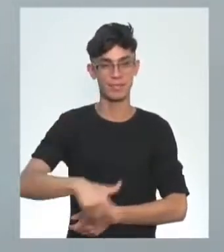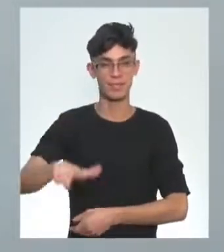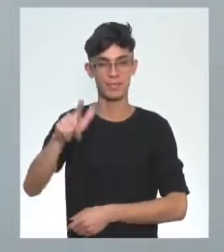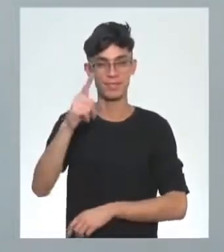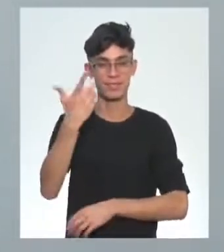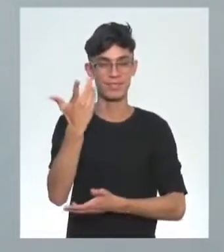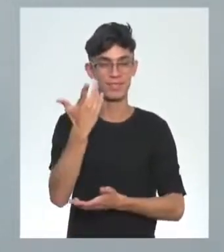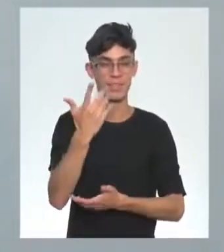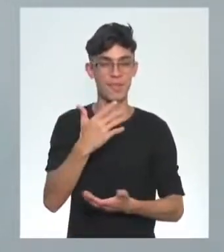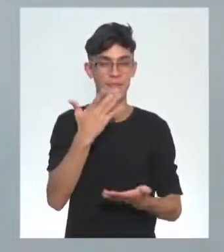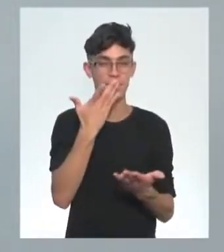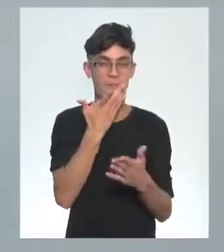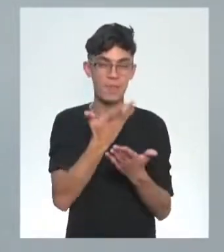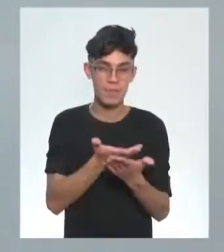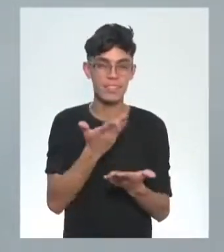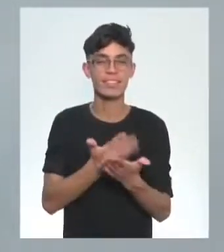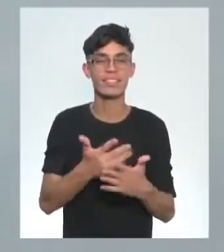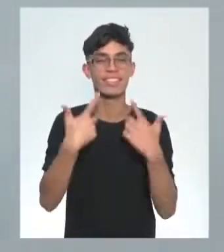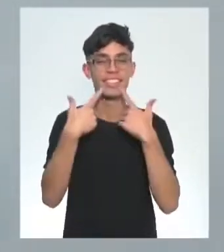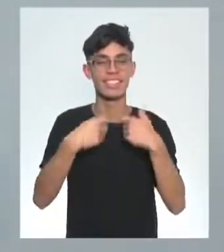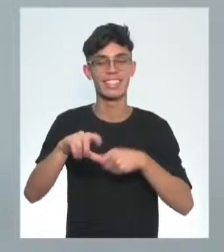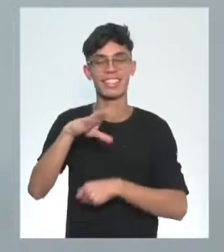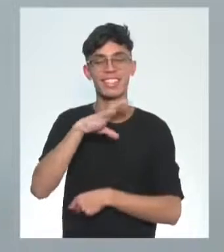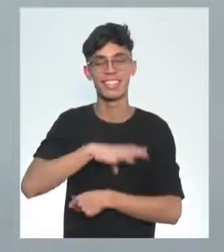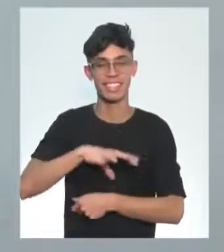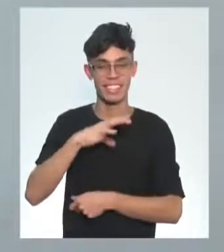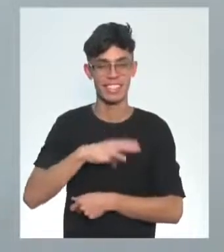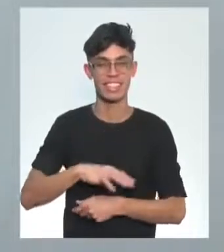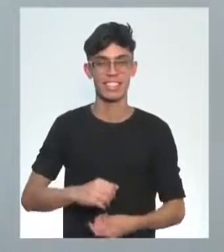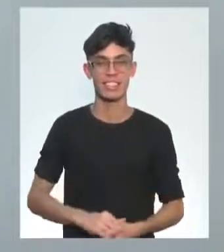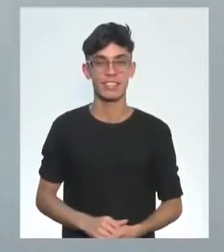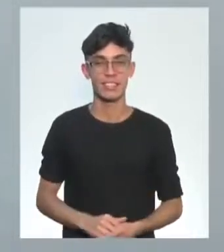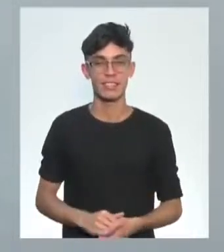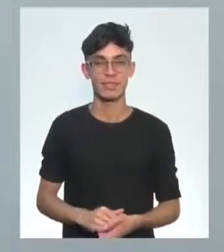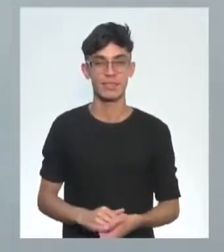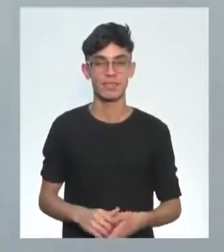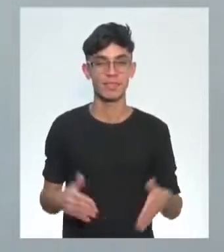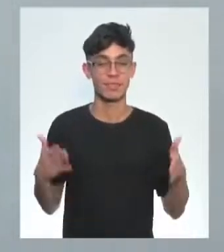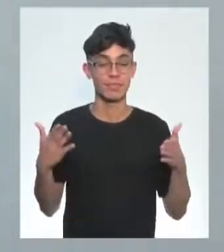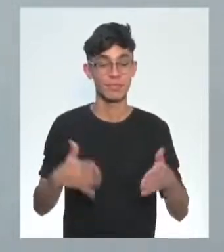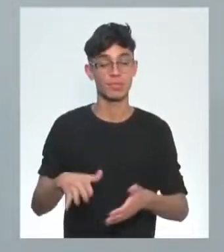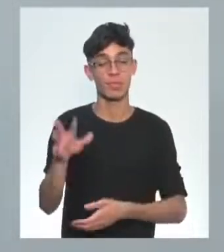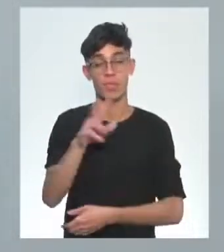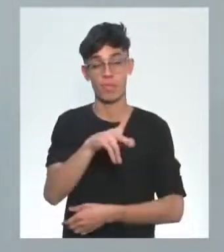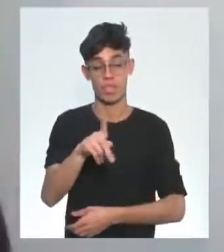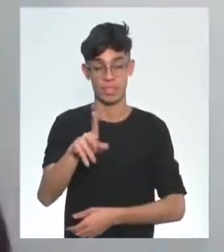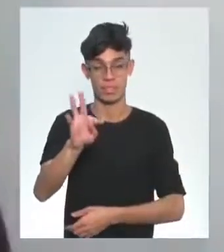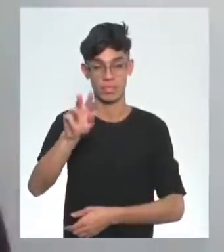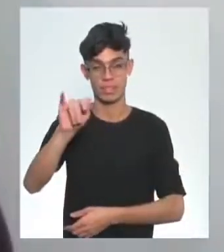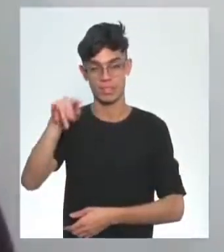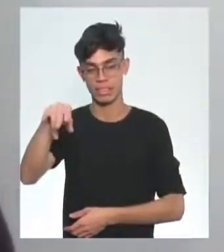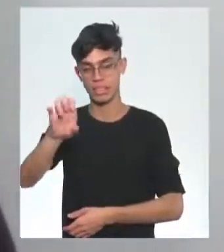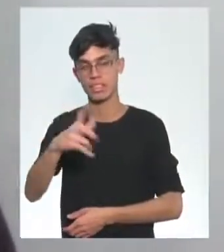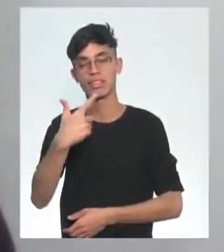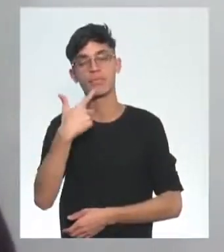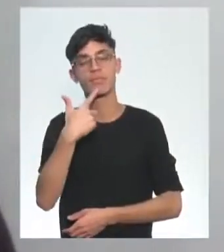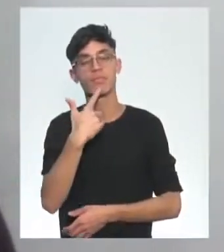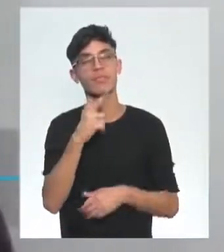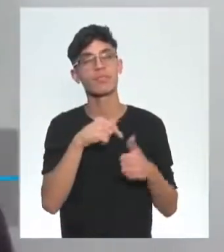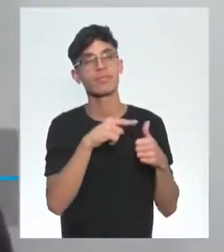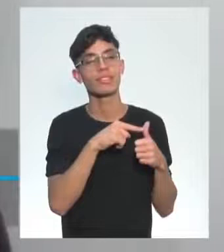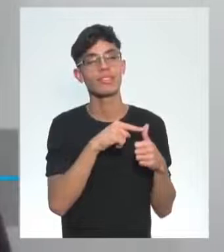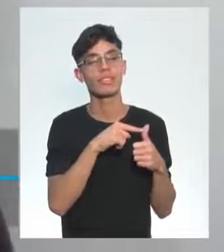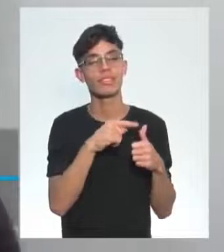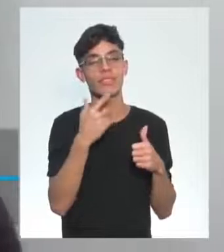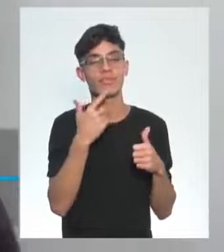essa maravilhosa aula de língua portuguesa. Então, hoje, professora Tayana, é um negócio maravilhoso, porque nós estamos falando